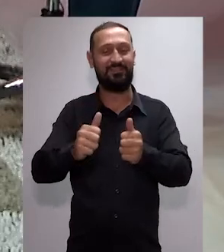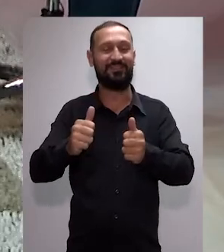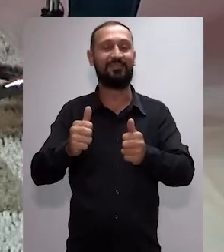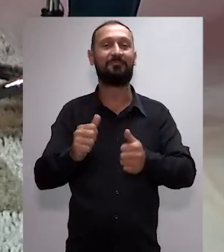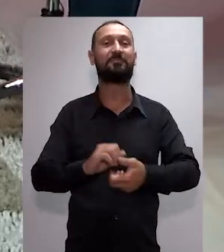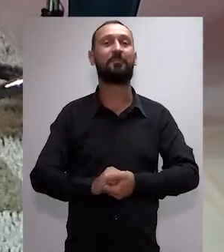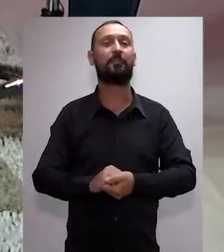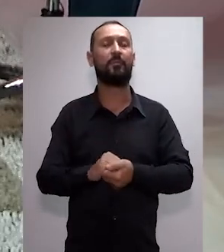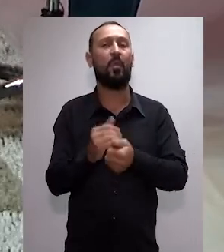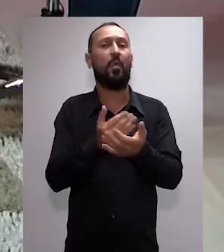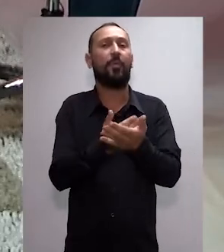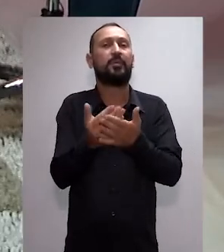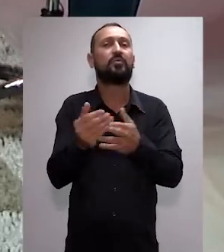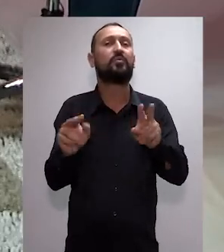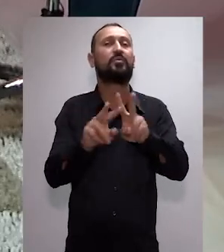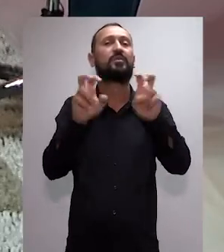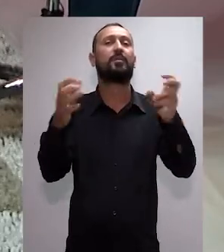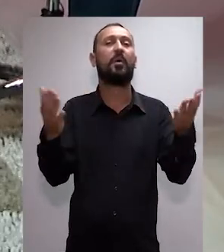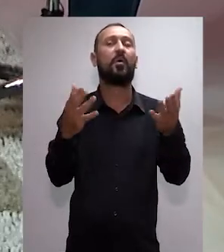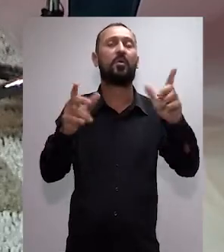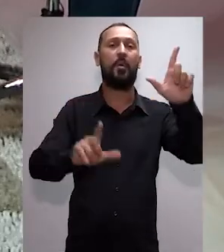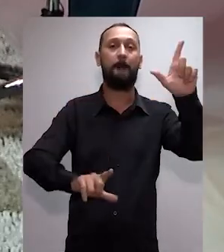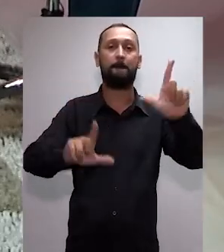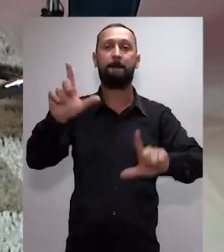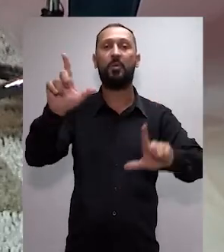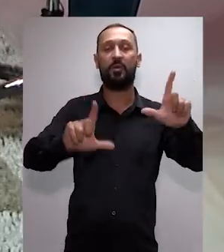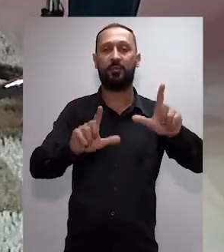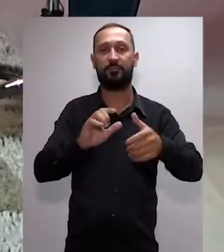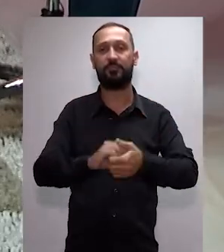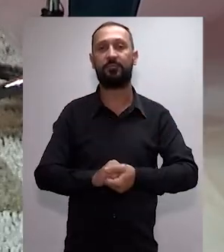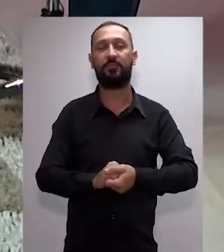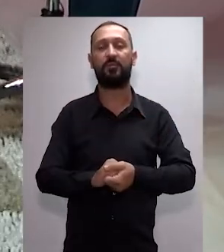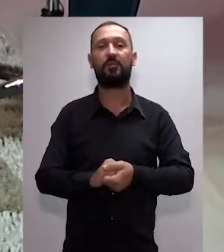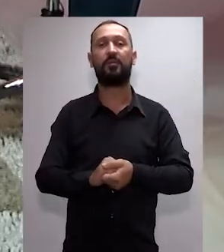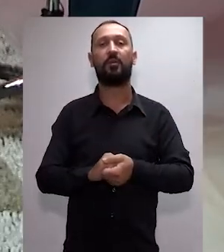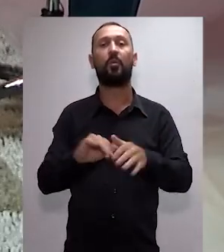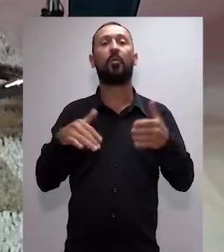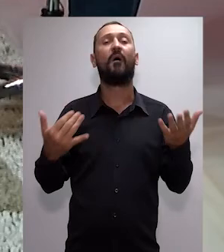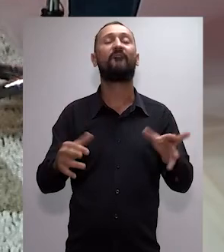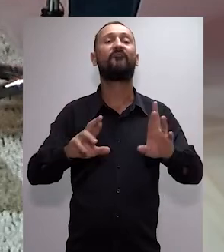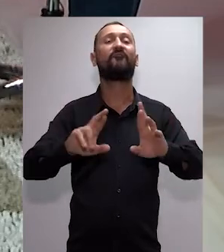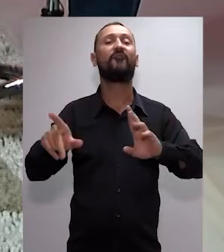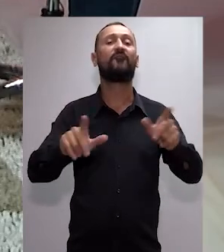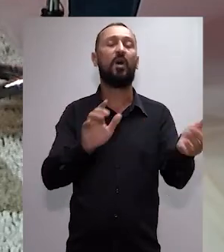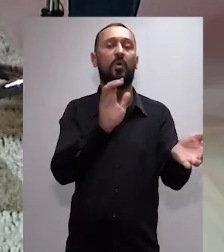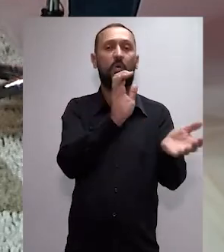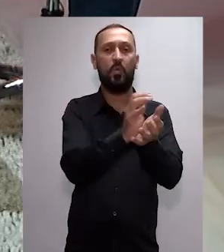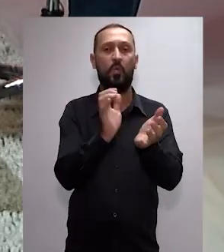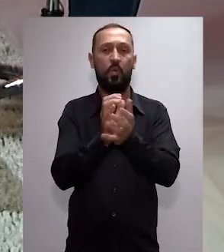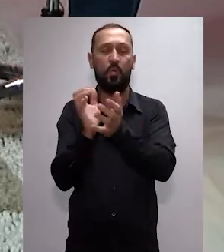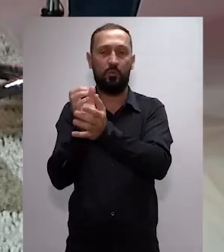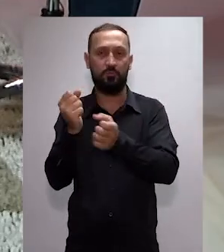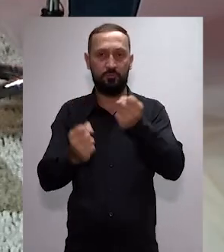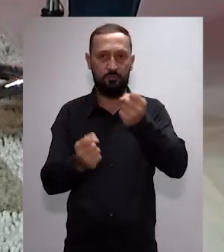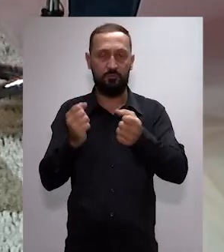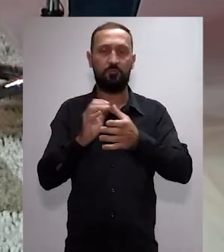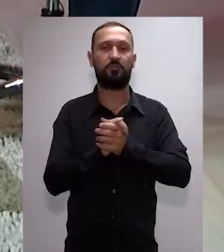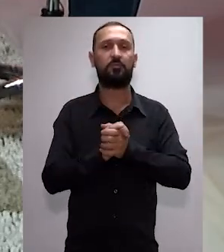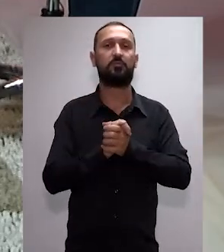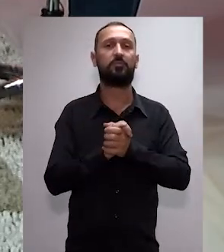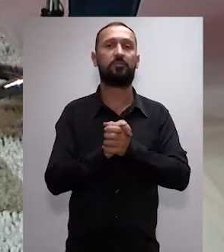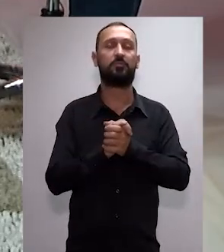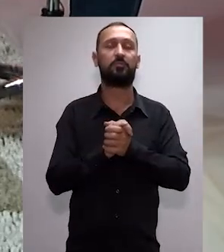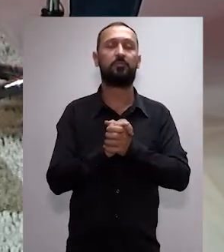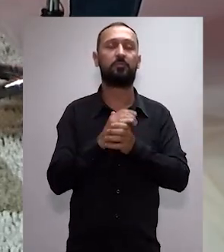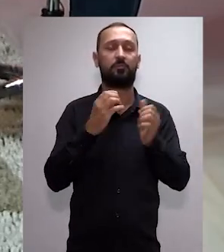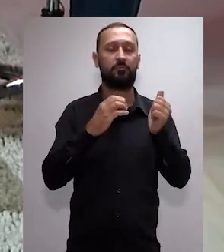mundo. E para começar o tema do nosso programa, explica pra gente, Dionis, quais os diferentes tipos de categorias de habilitação? Muito